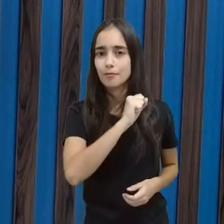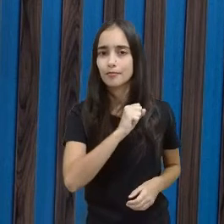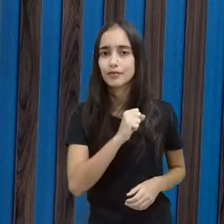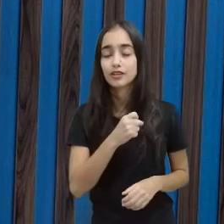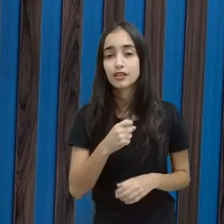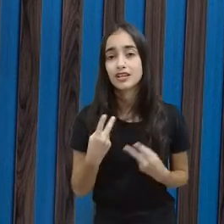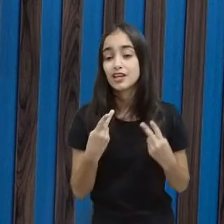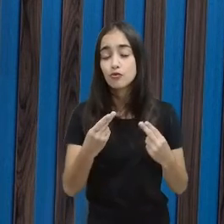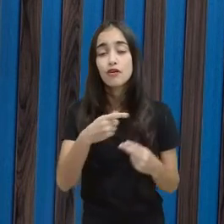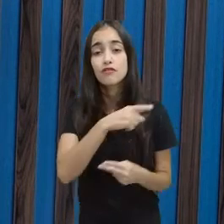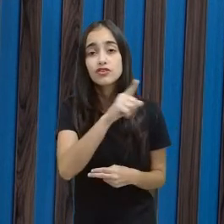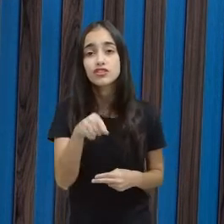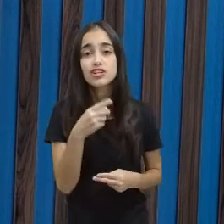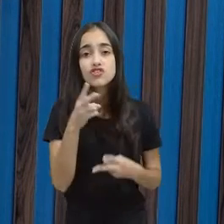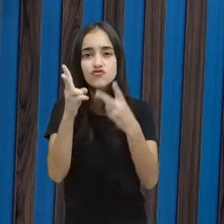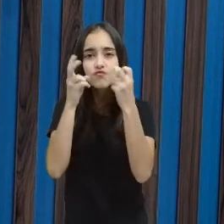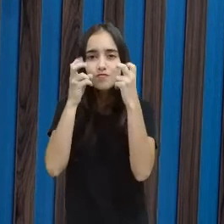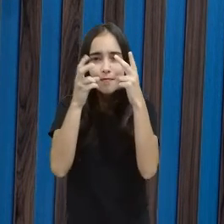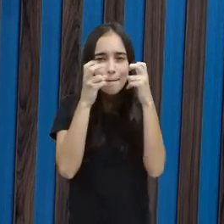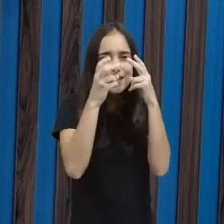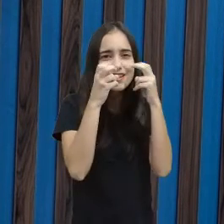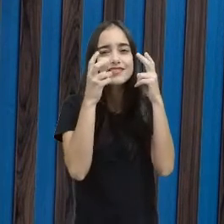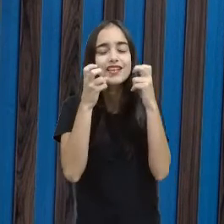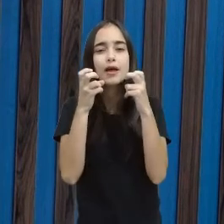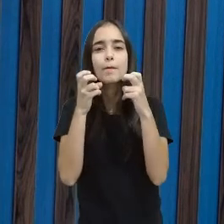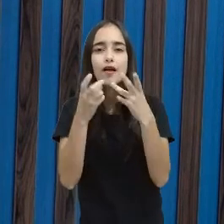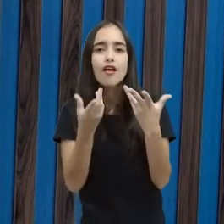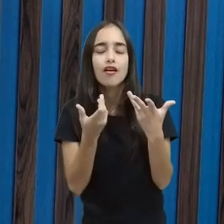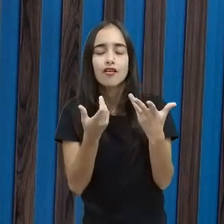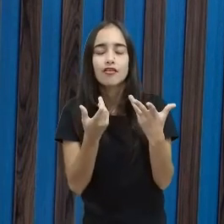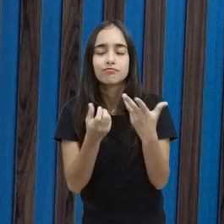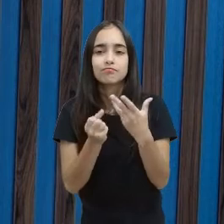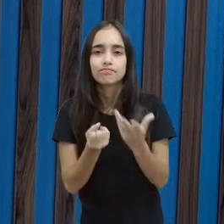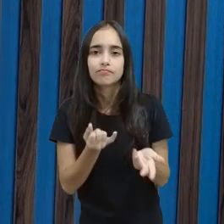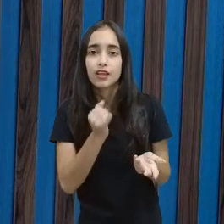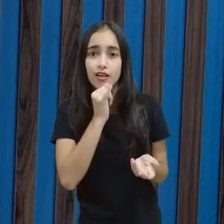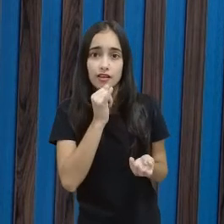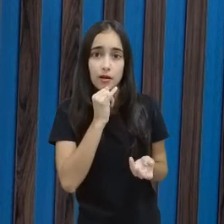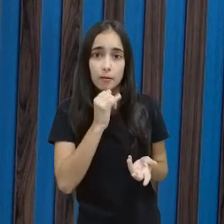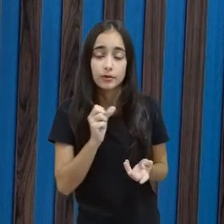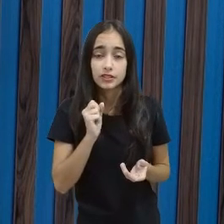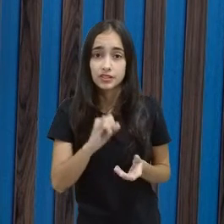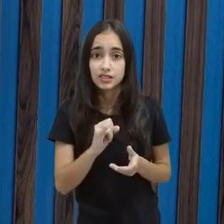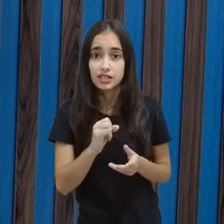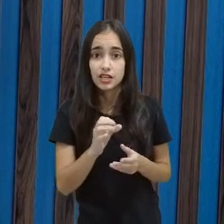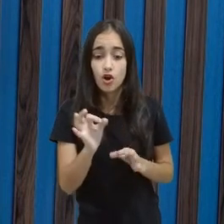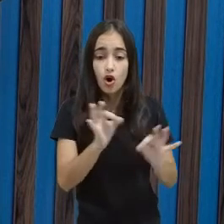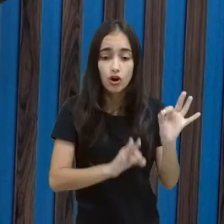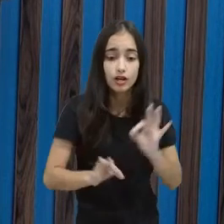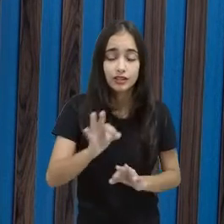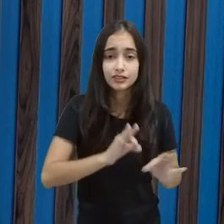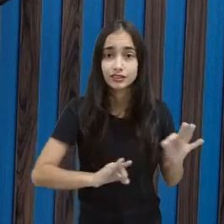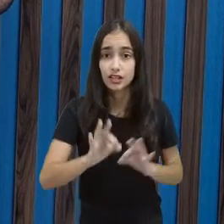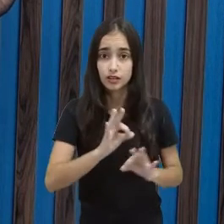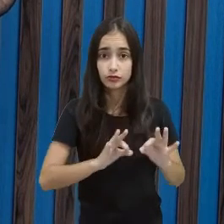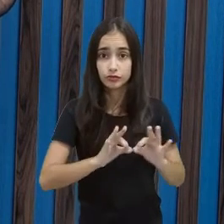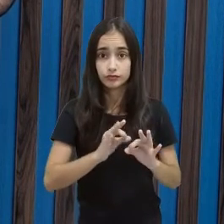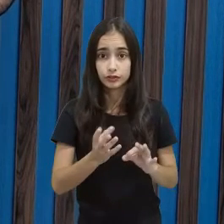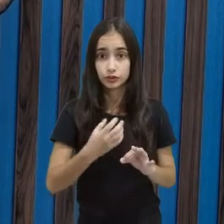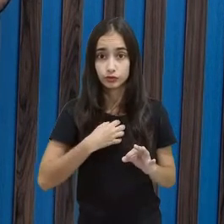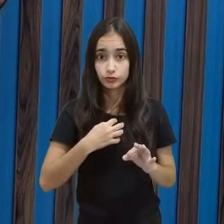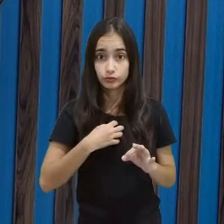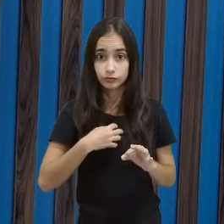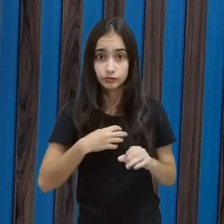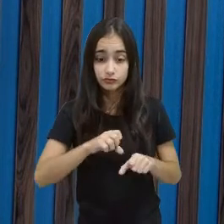ali física, né? Ali, né, se a instalação física ela foi praticamente ali destruída, imagine o que não